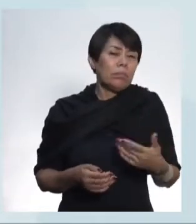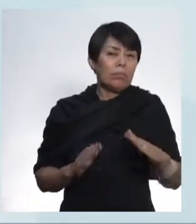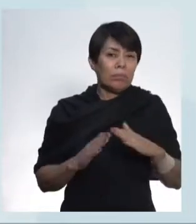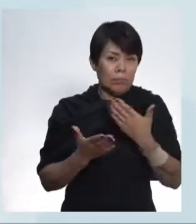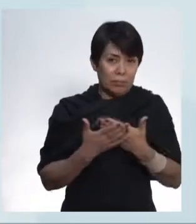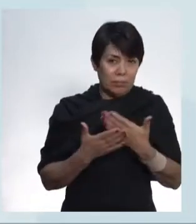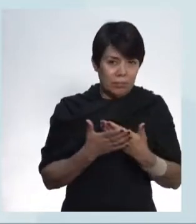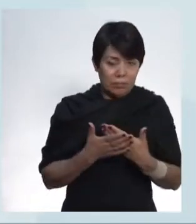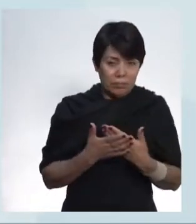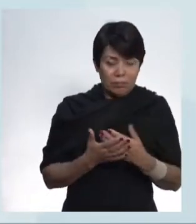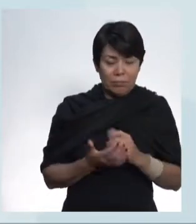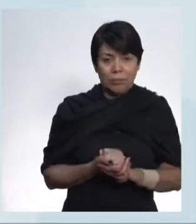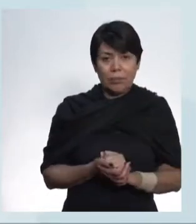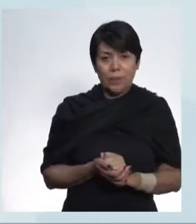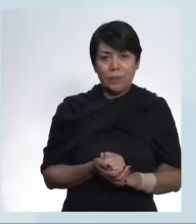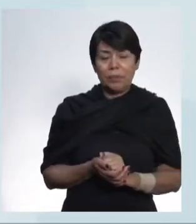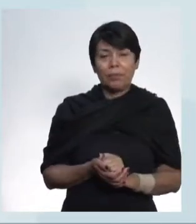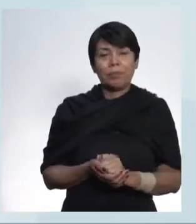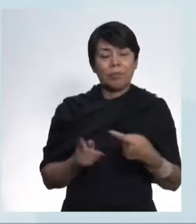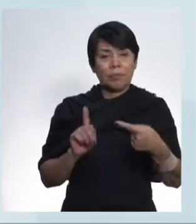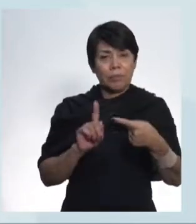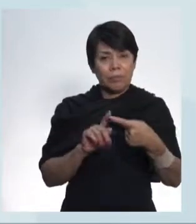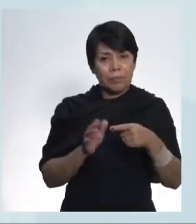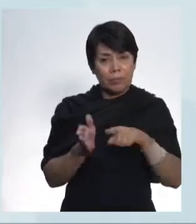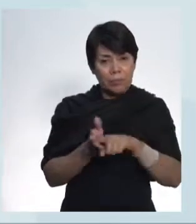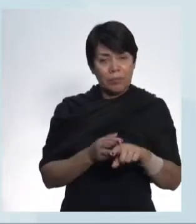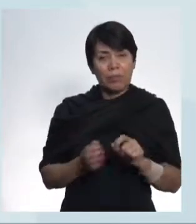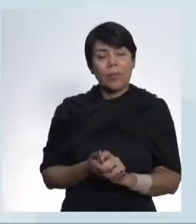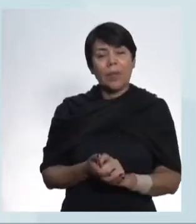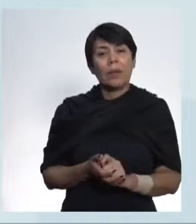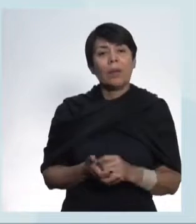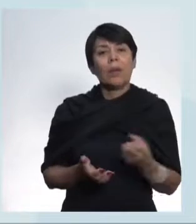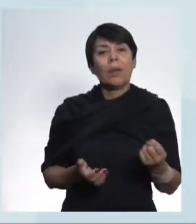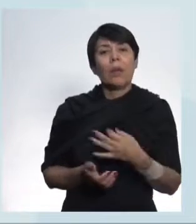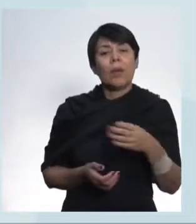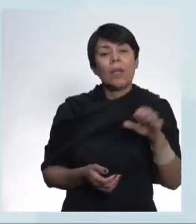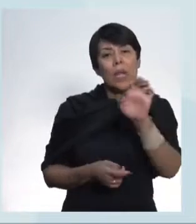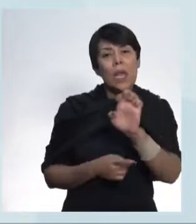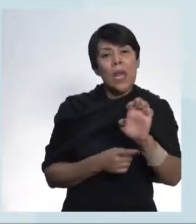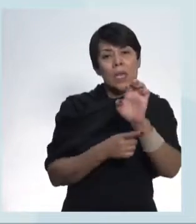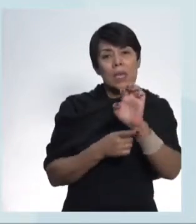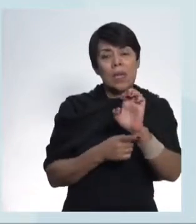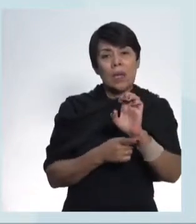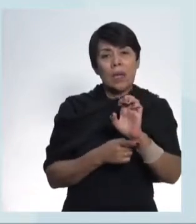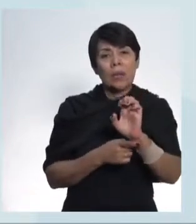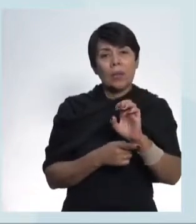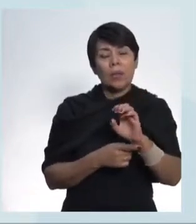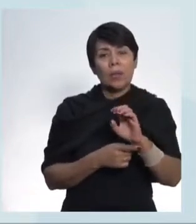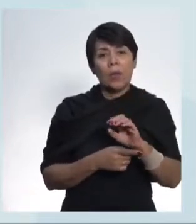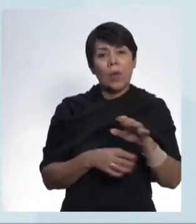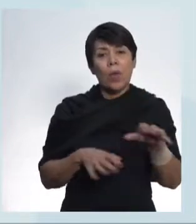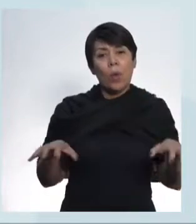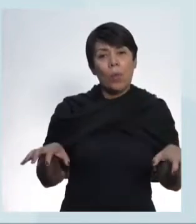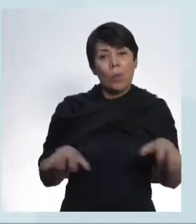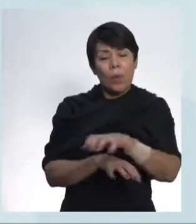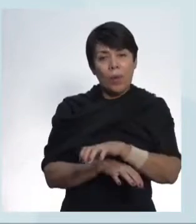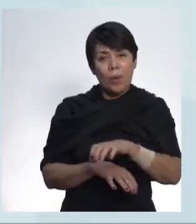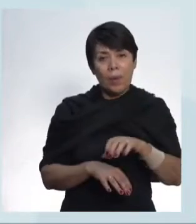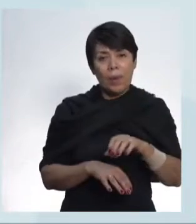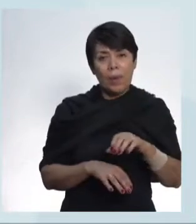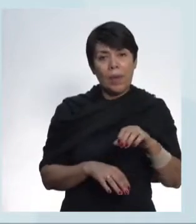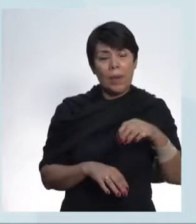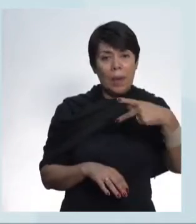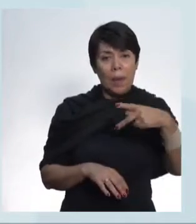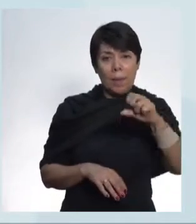para as nossas questões. Primeira, quais estados são cobertos pelo bioma do Pantanal?